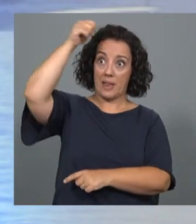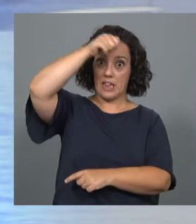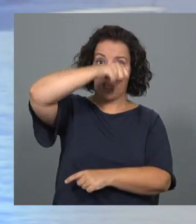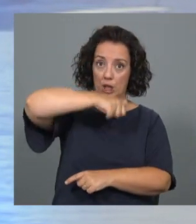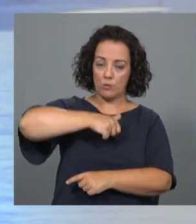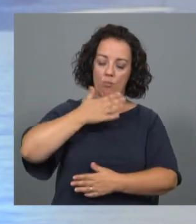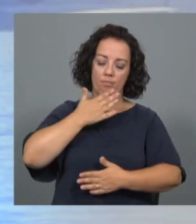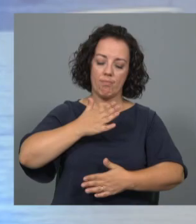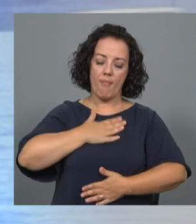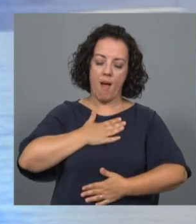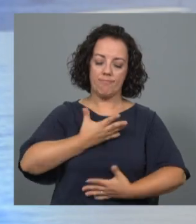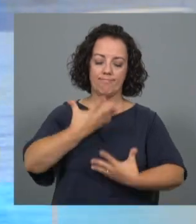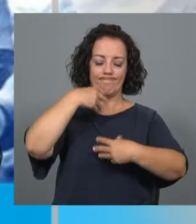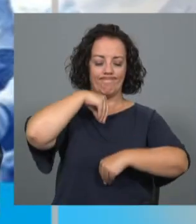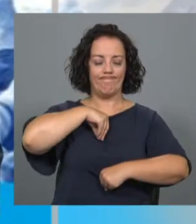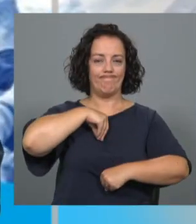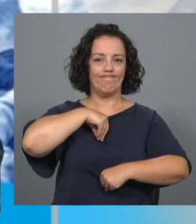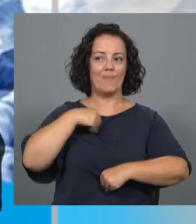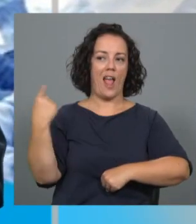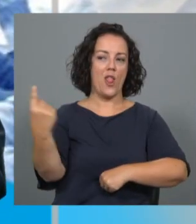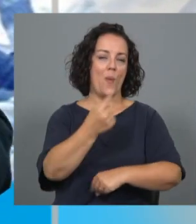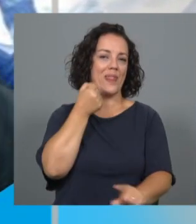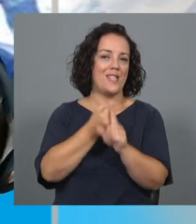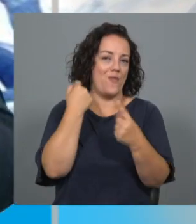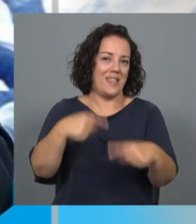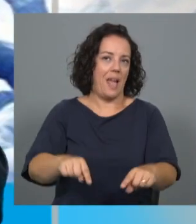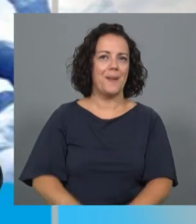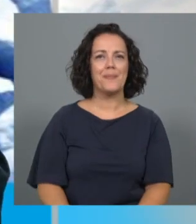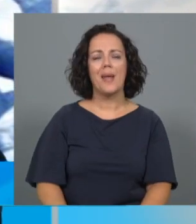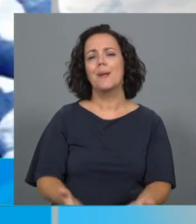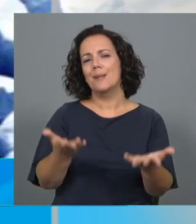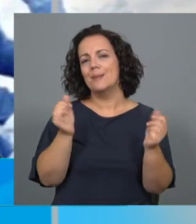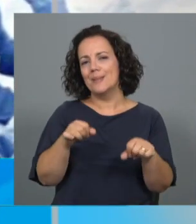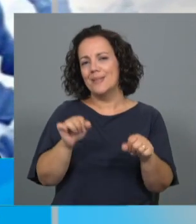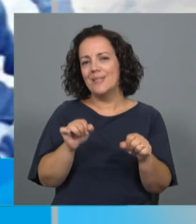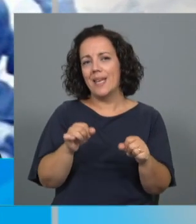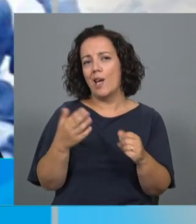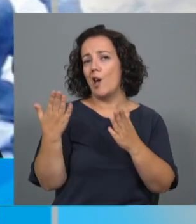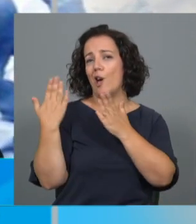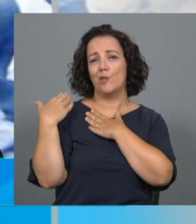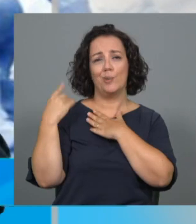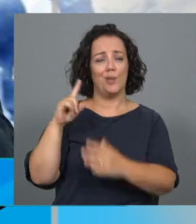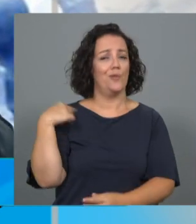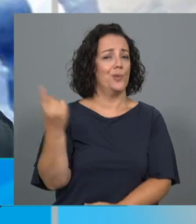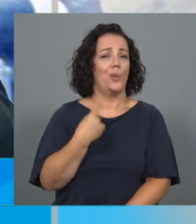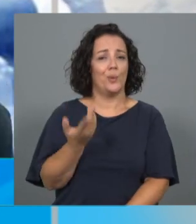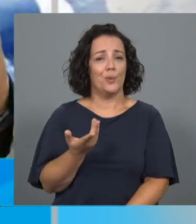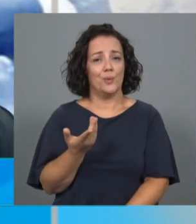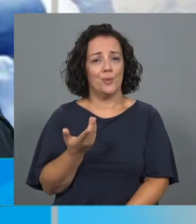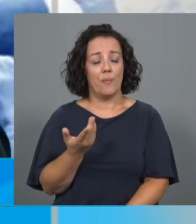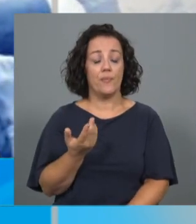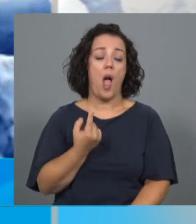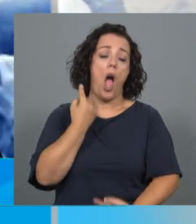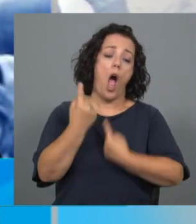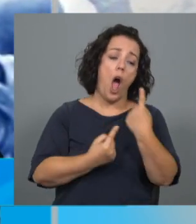partir para a missão. Cada um está desafiado a isso. Sim, é uma responsabilidade que nos cabe a todos. Alguns de nós